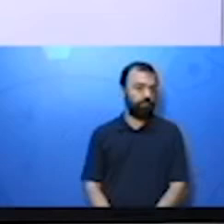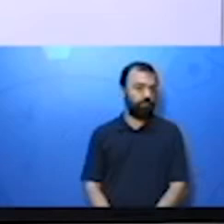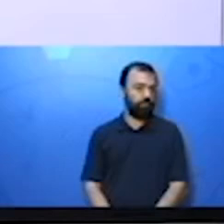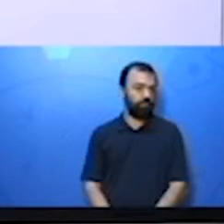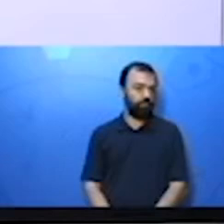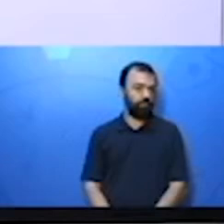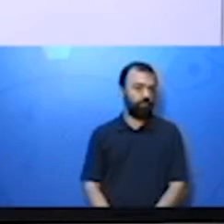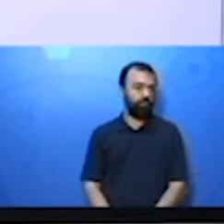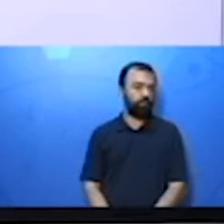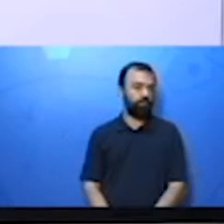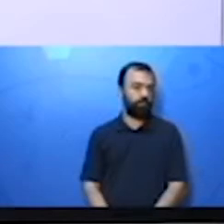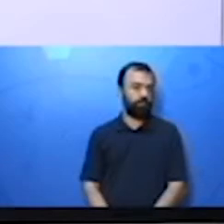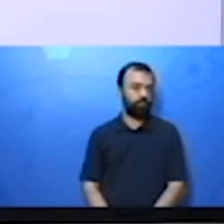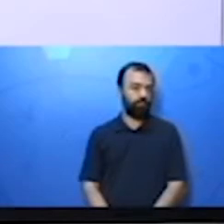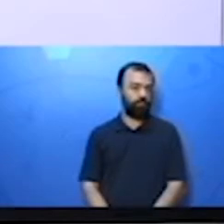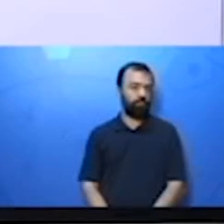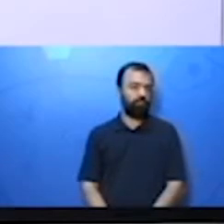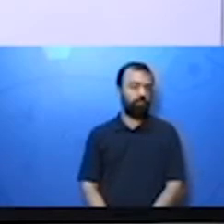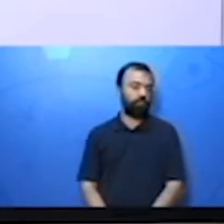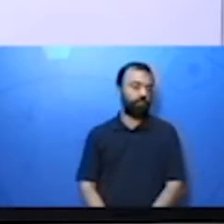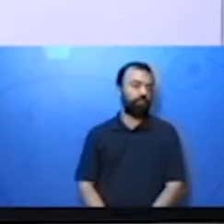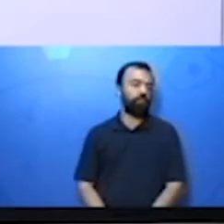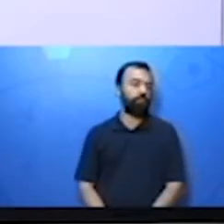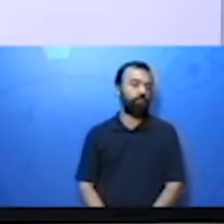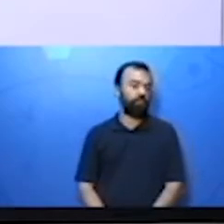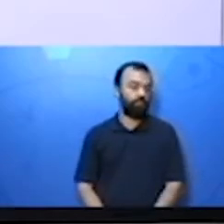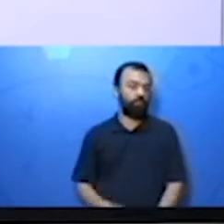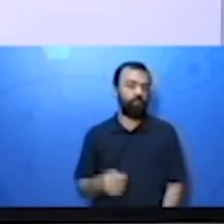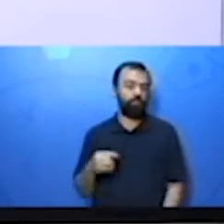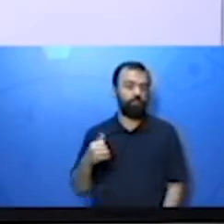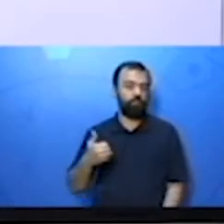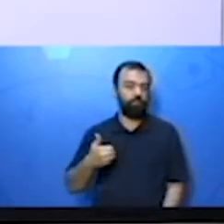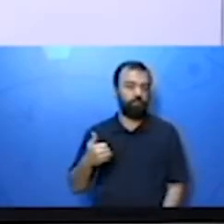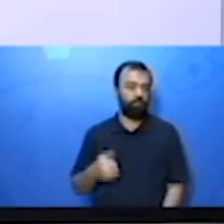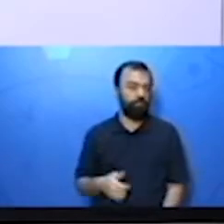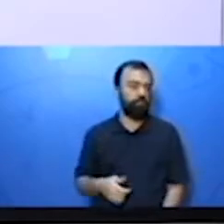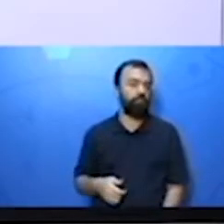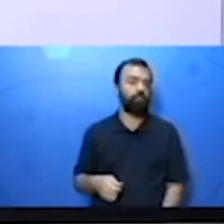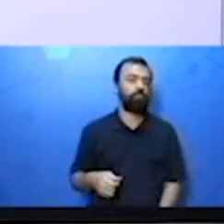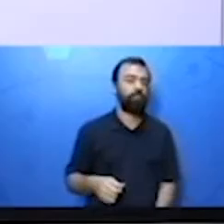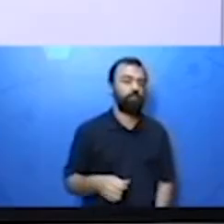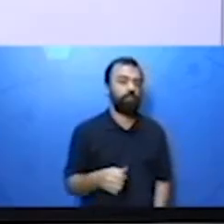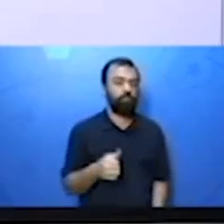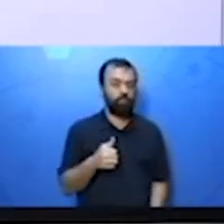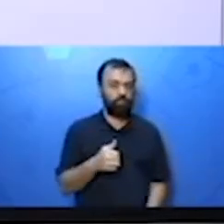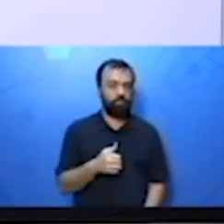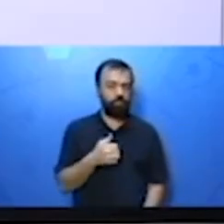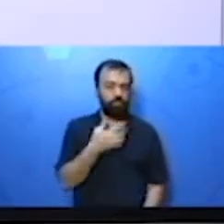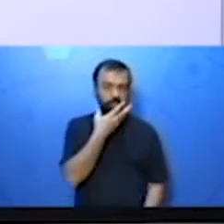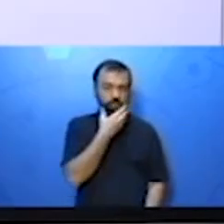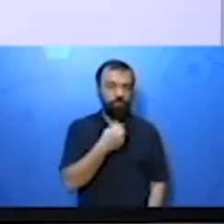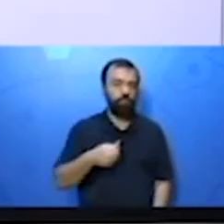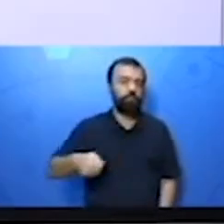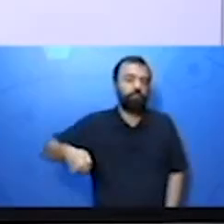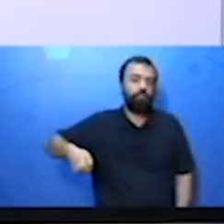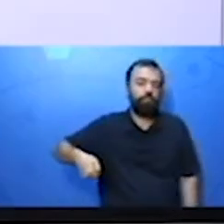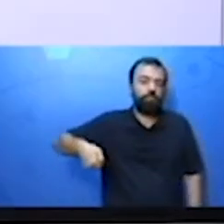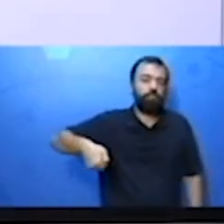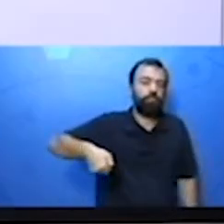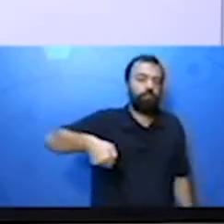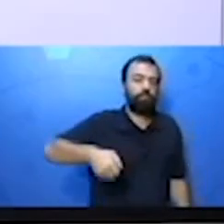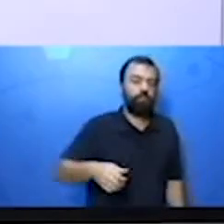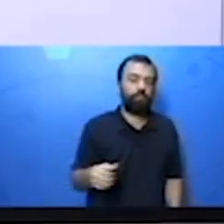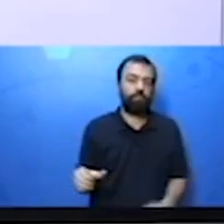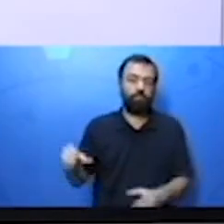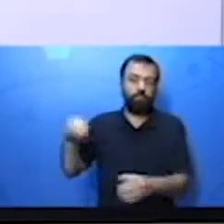Matemática, ótimo, né, gente? Pedro quer encher um balde com água. Ele vai utilizar